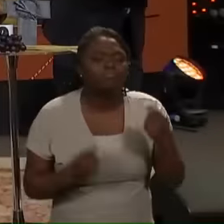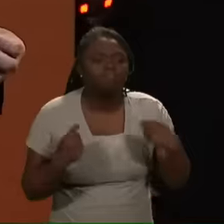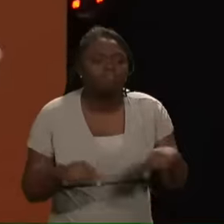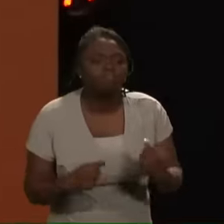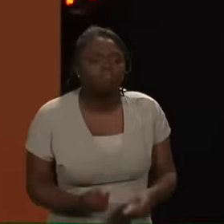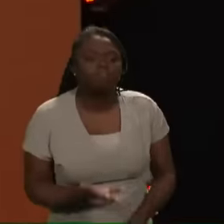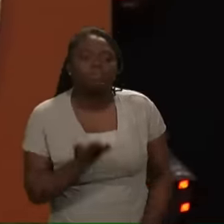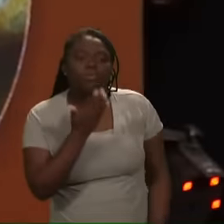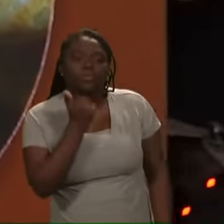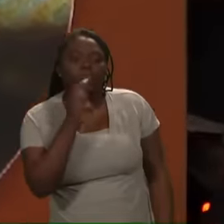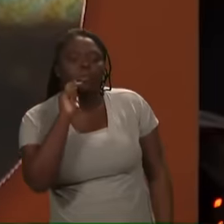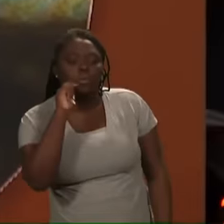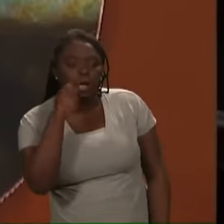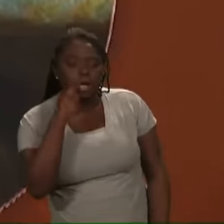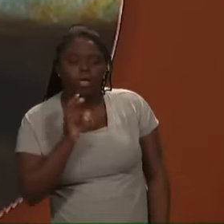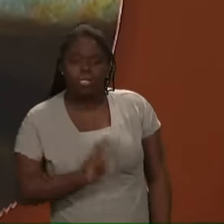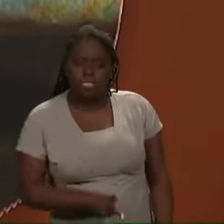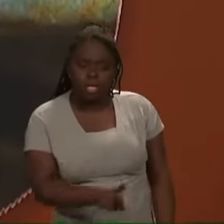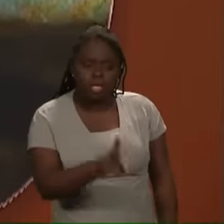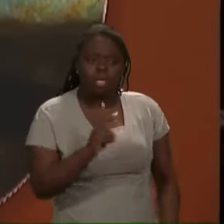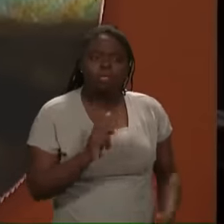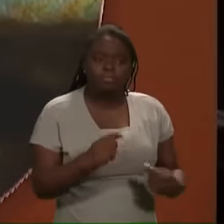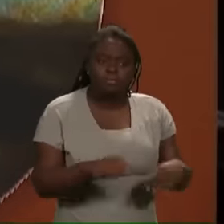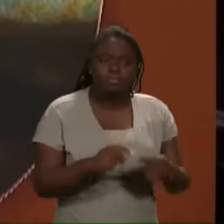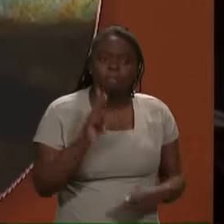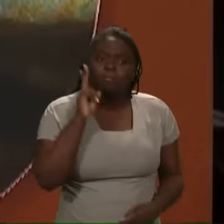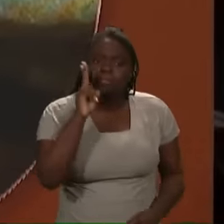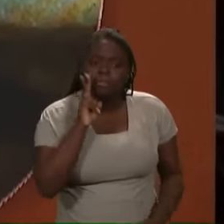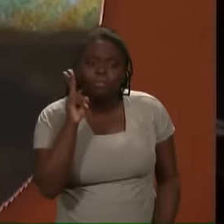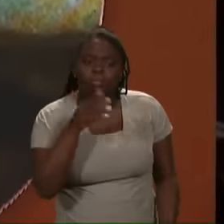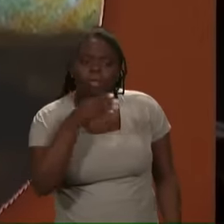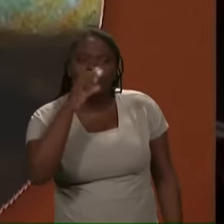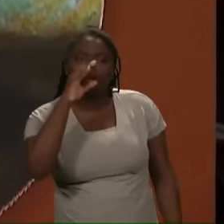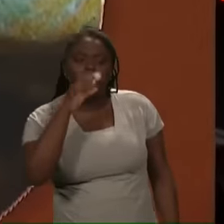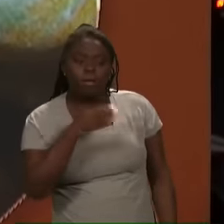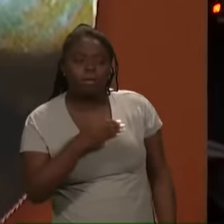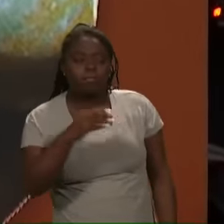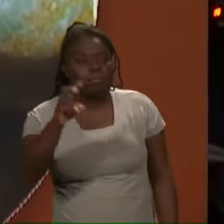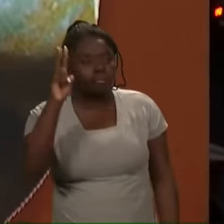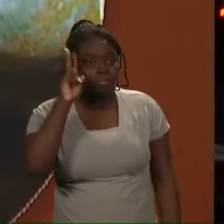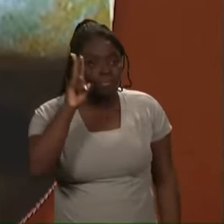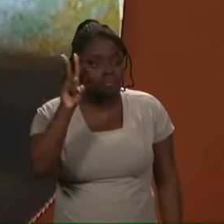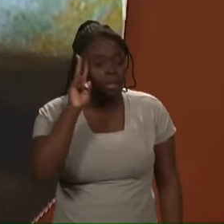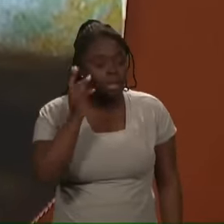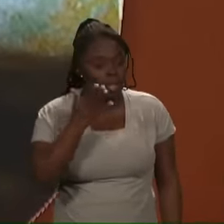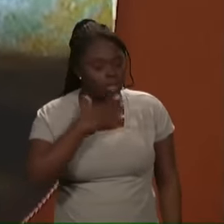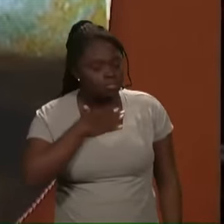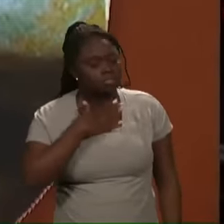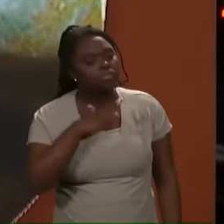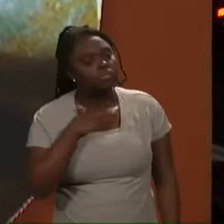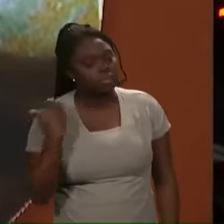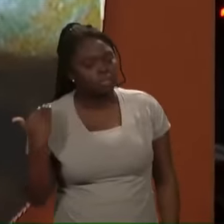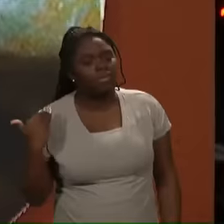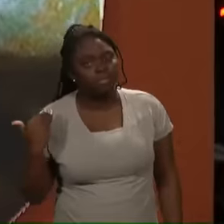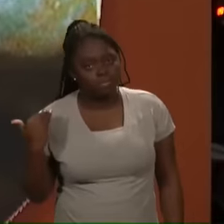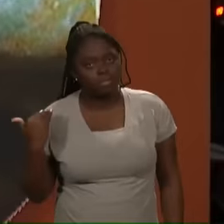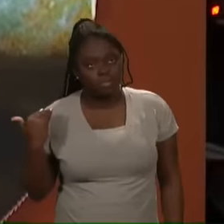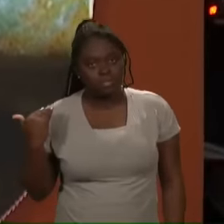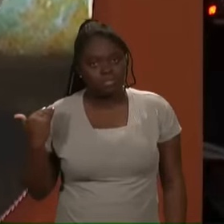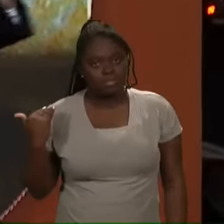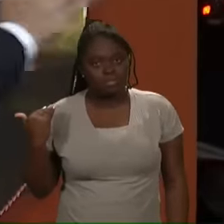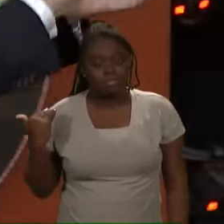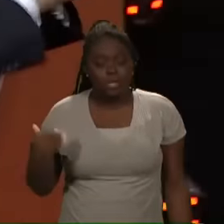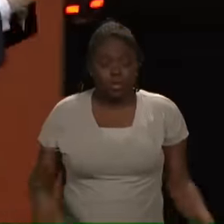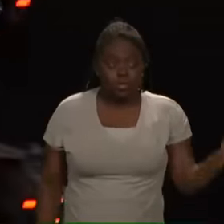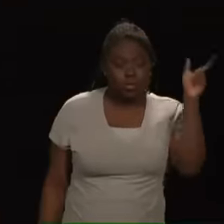comer o pão, todas as vezes vocês devem beber do cálice, para lembrar da minha morte.